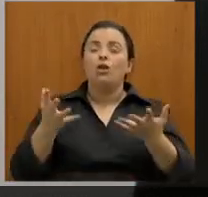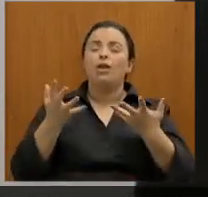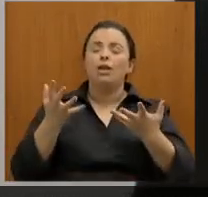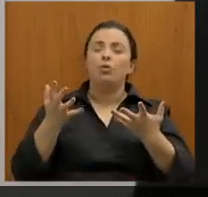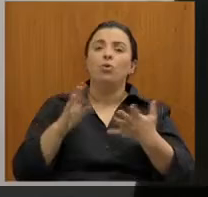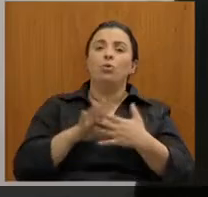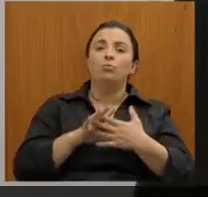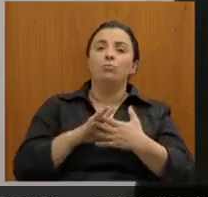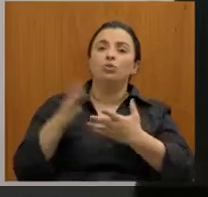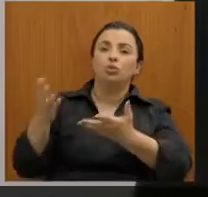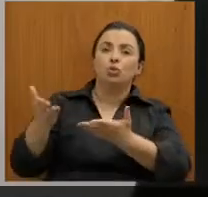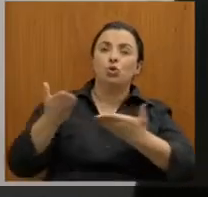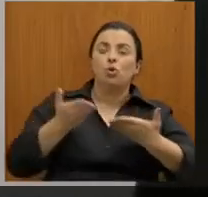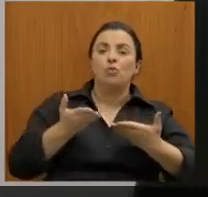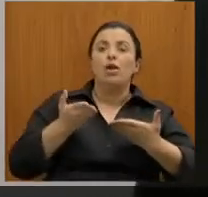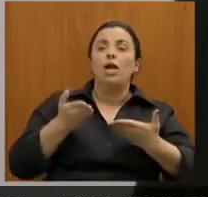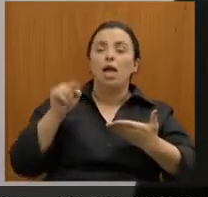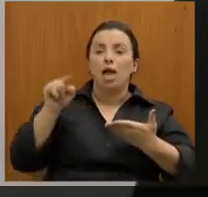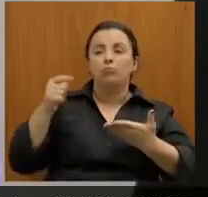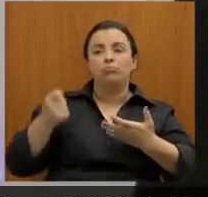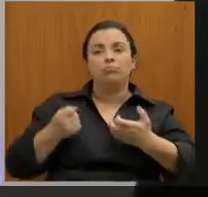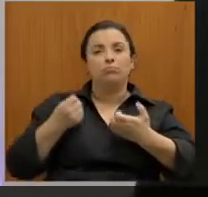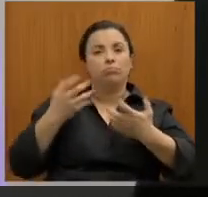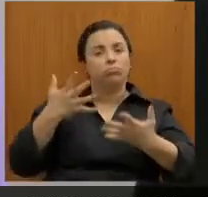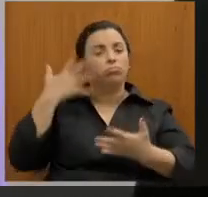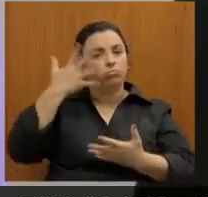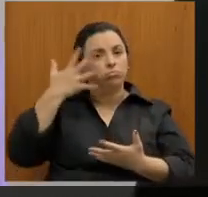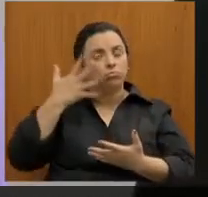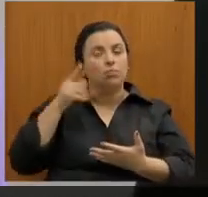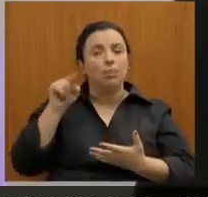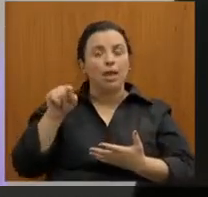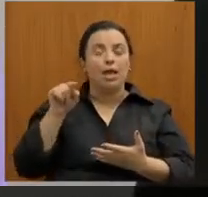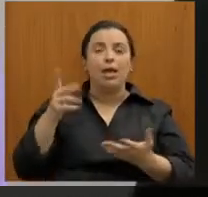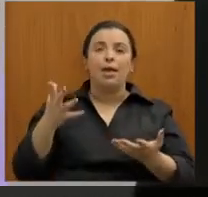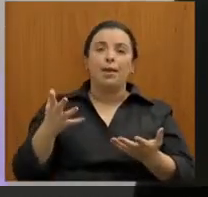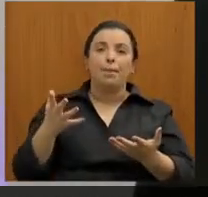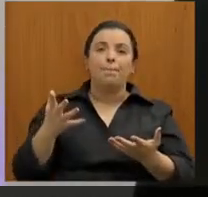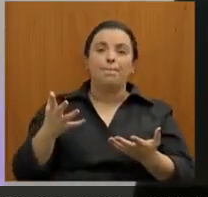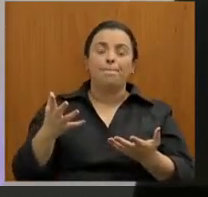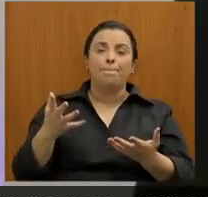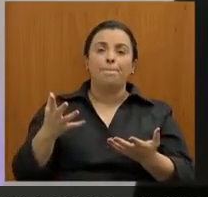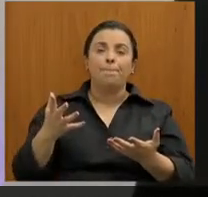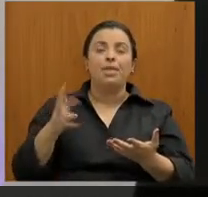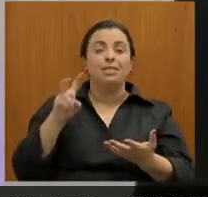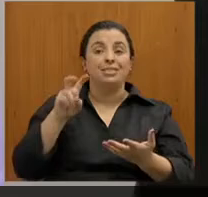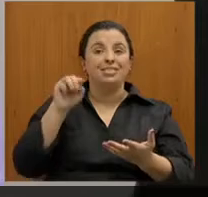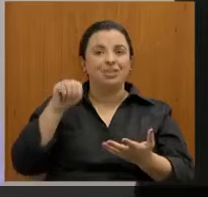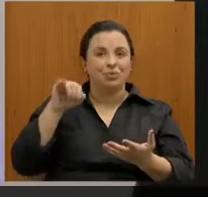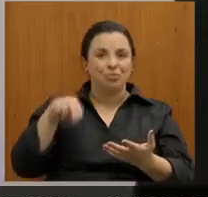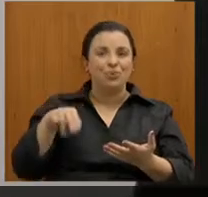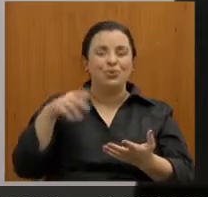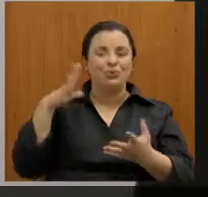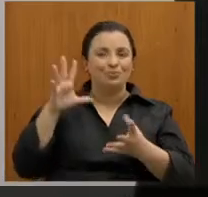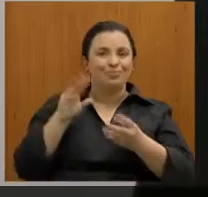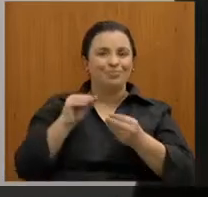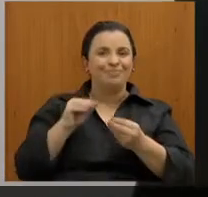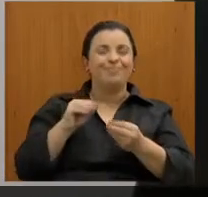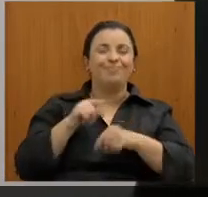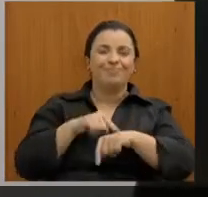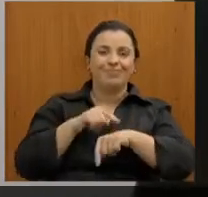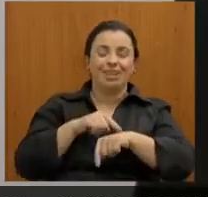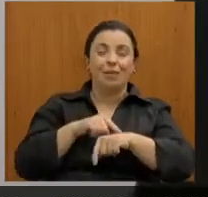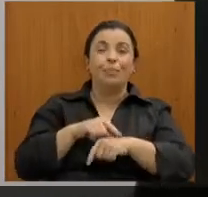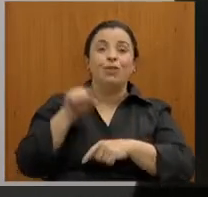para o seu compartilhamento agora as nossas palavras são em cinco minutos Quero convidar a